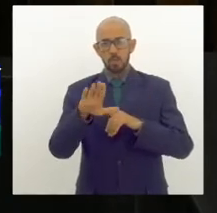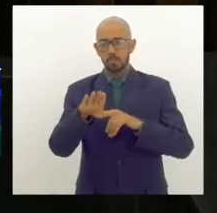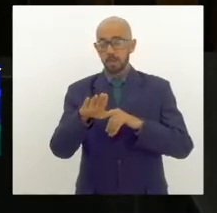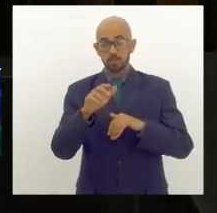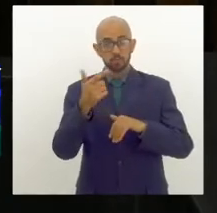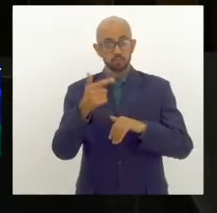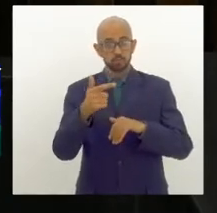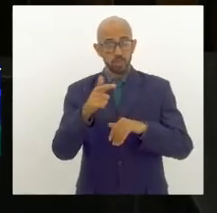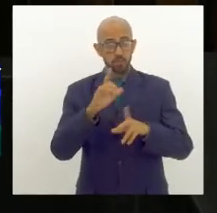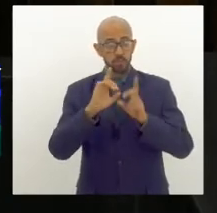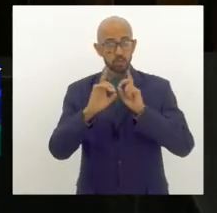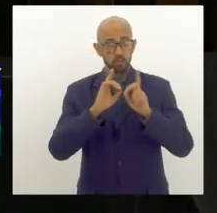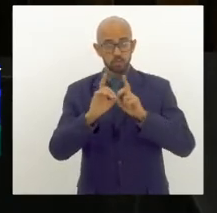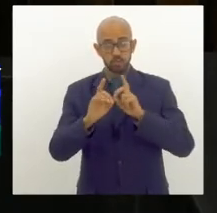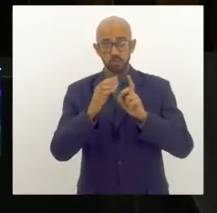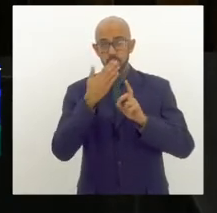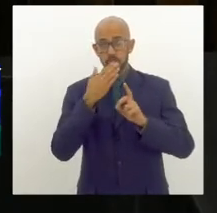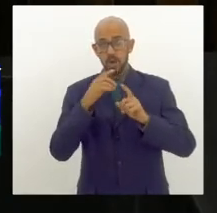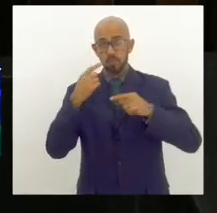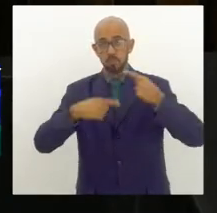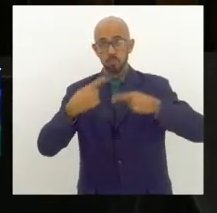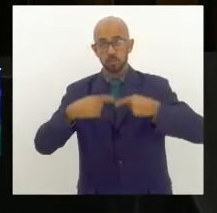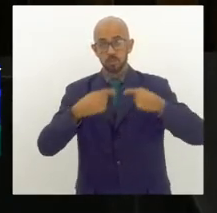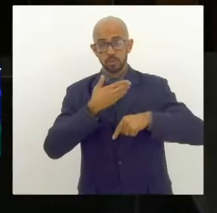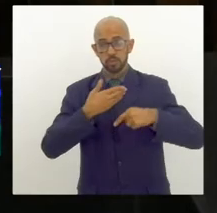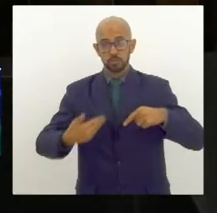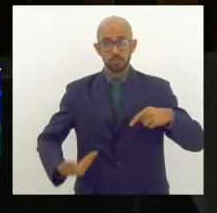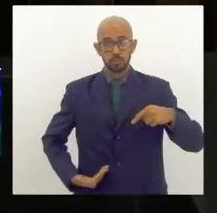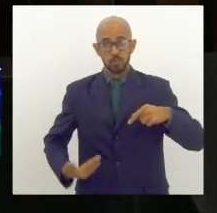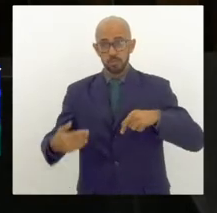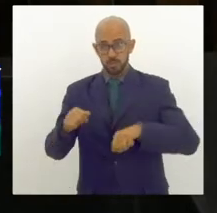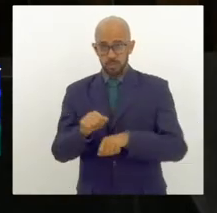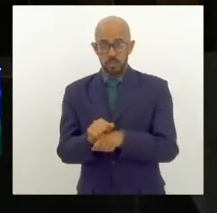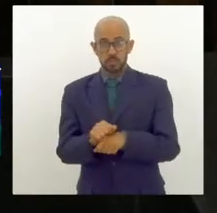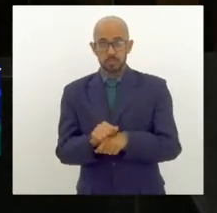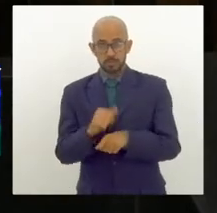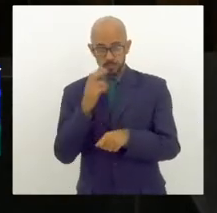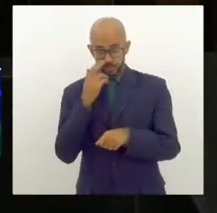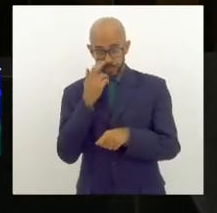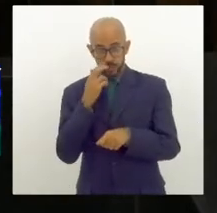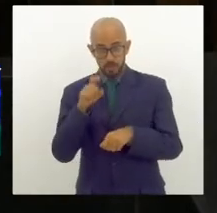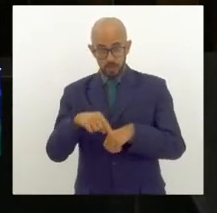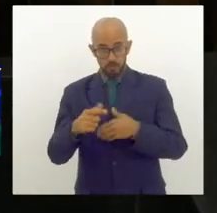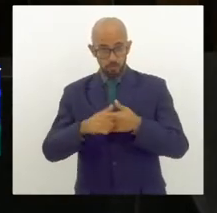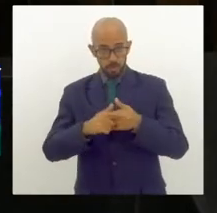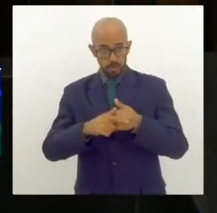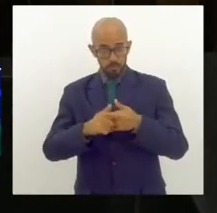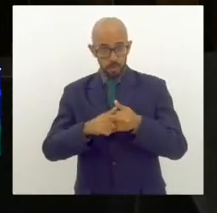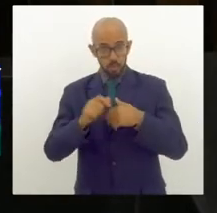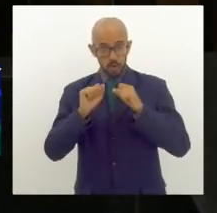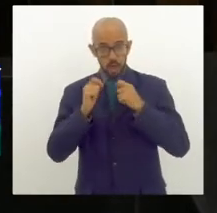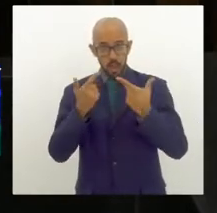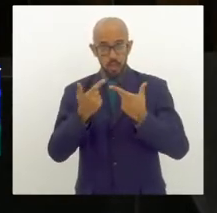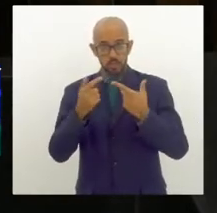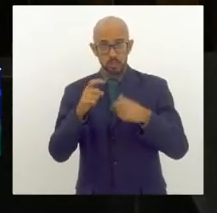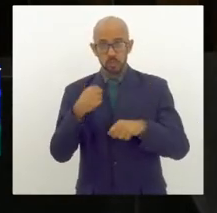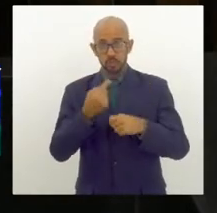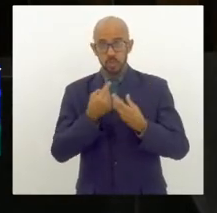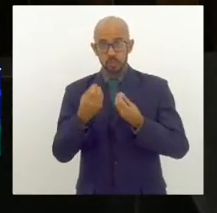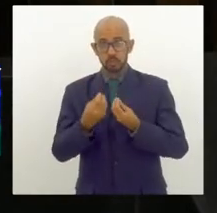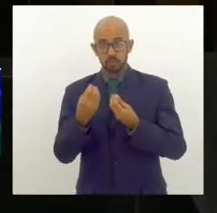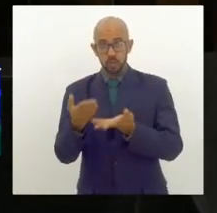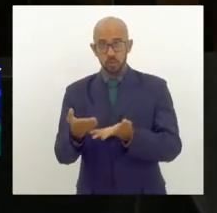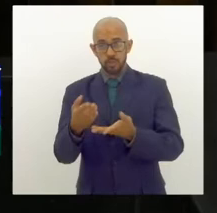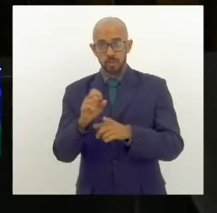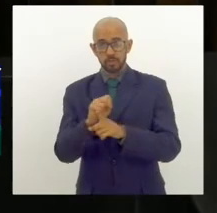séria de que políticas públicas, inclusive é papel dessa casa, nós temos a oferecer